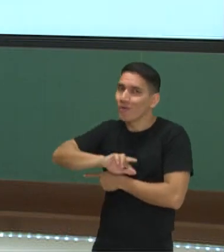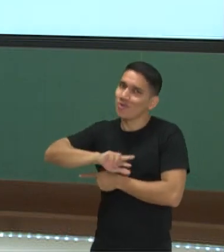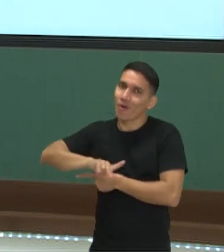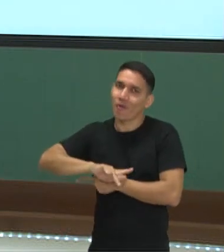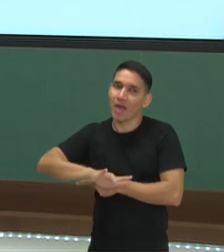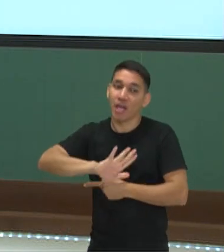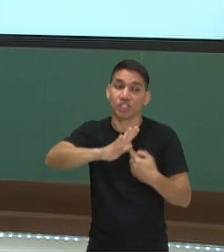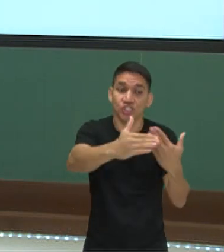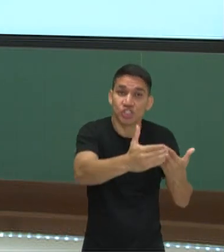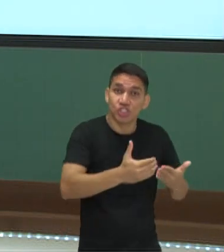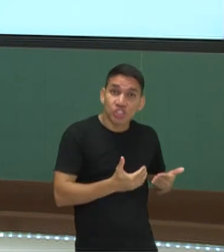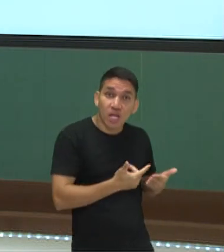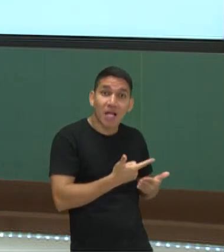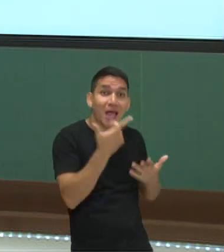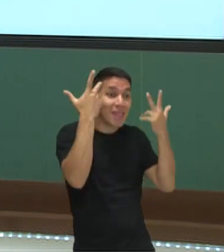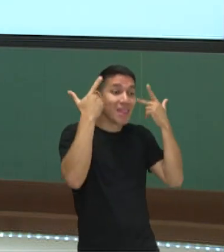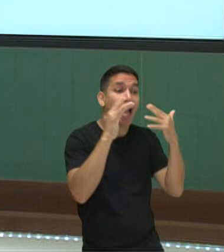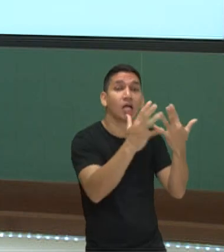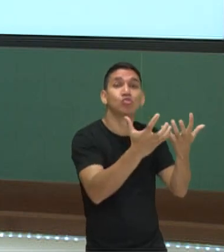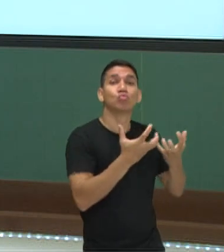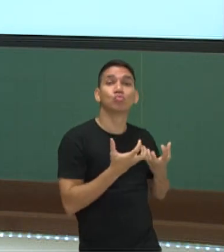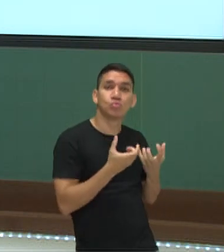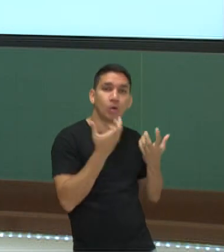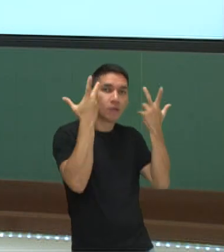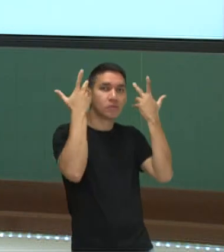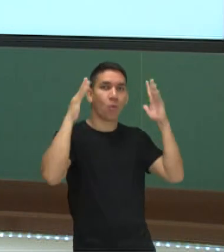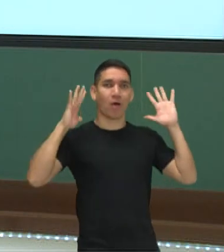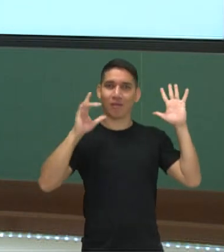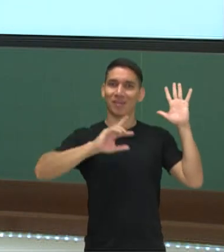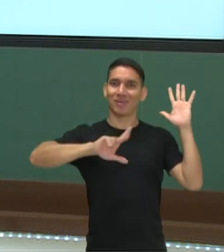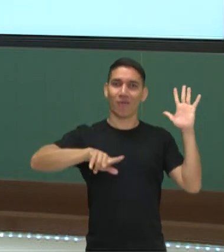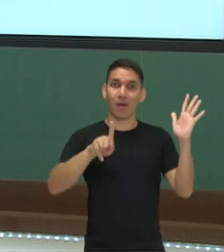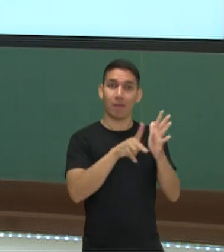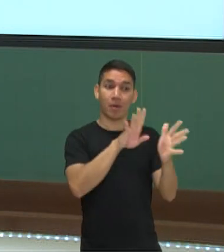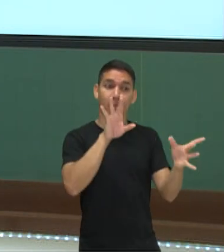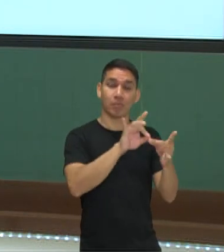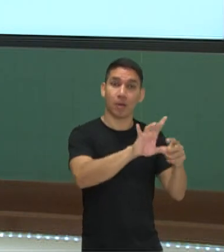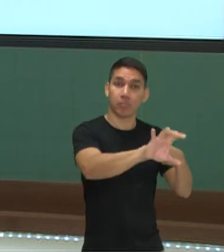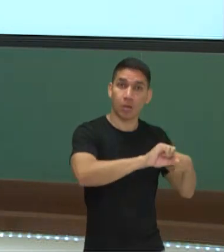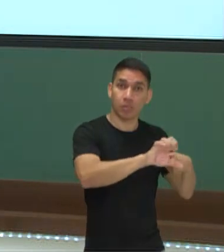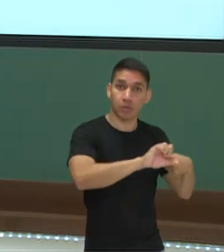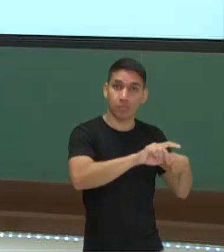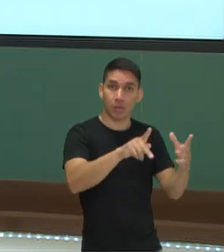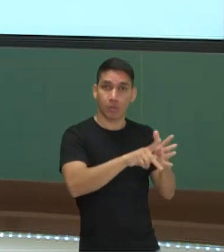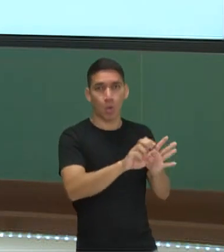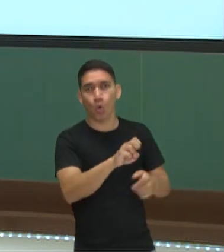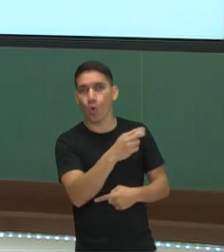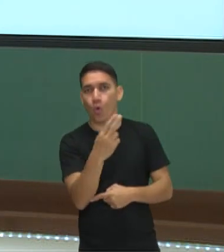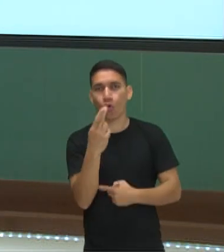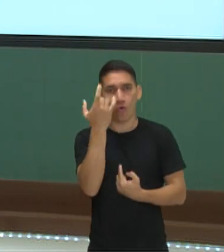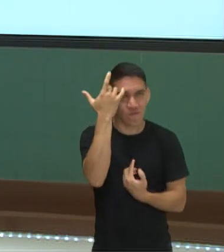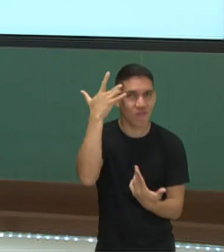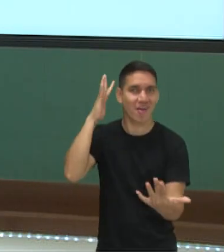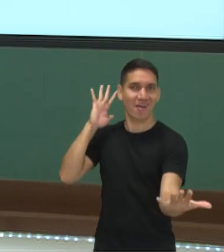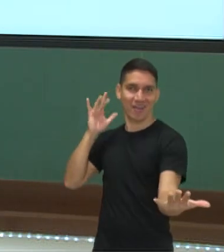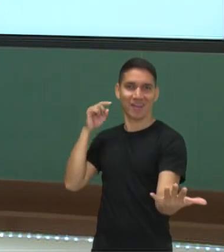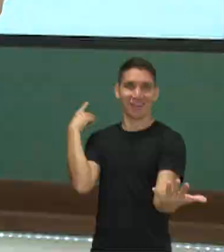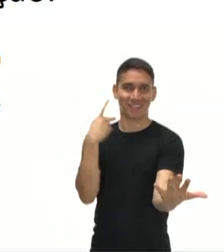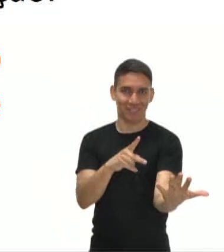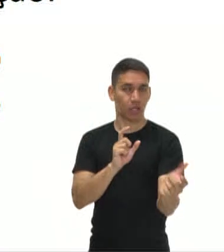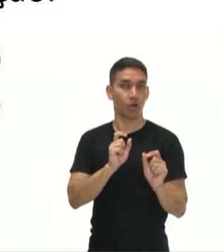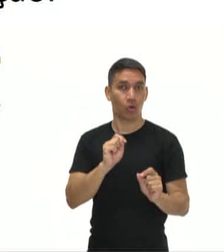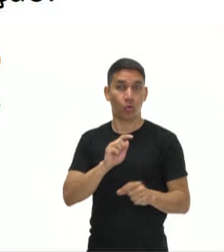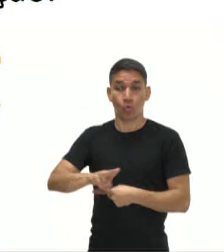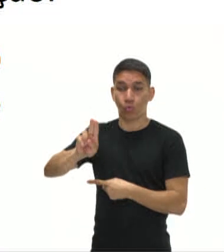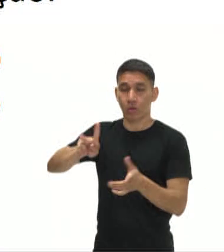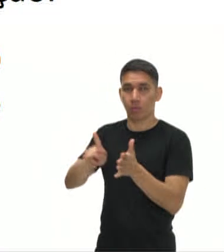natureza a matéria-prima. Ou seja, eu não estou fazendo a extração mineral ou vegetal, por exemplo. A